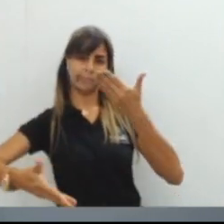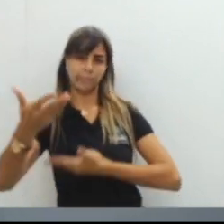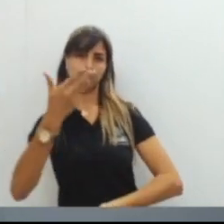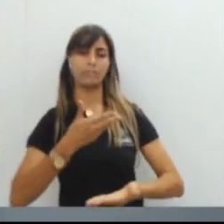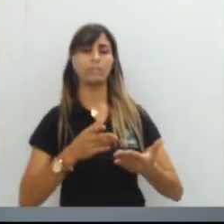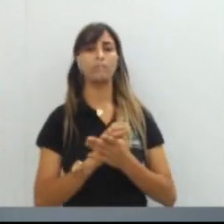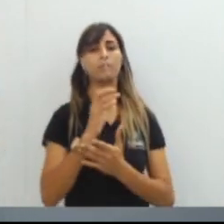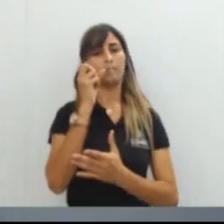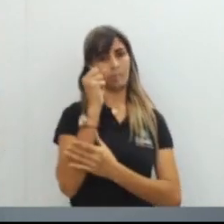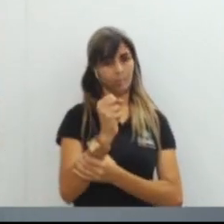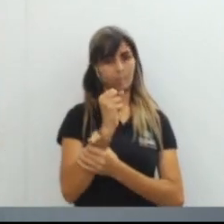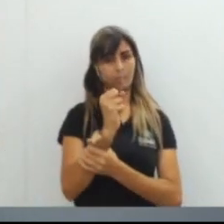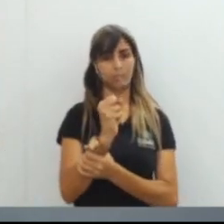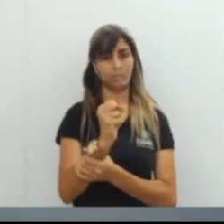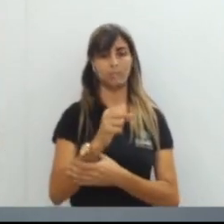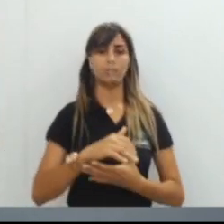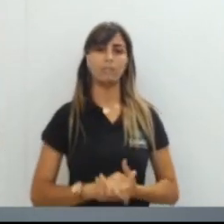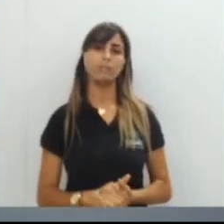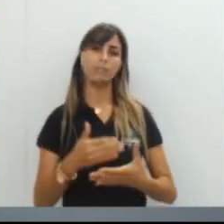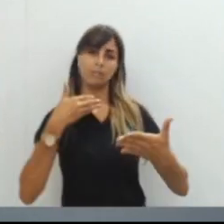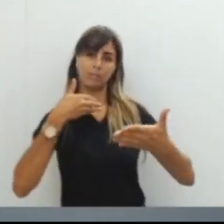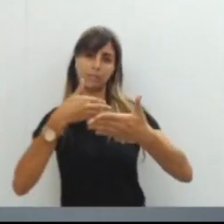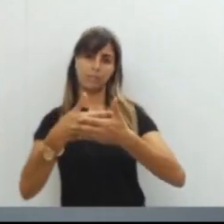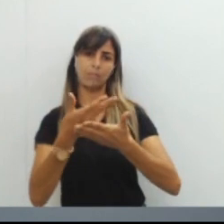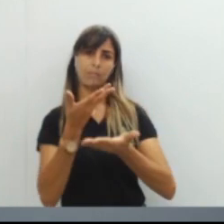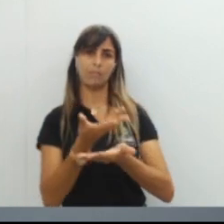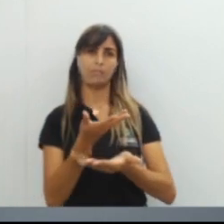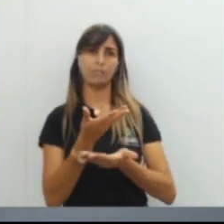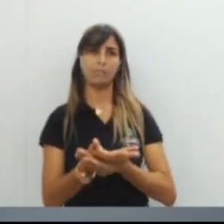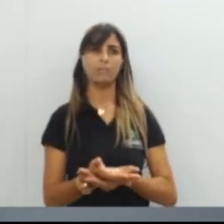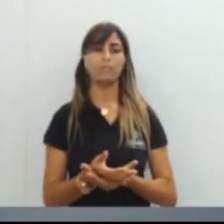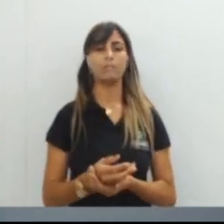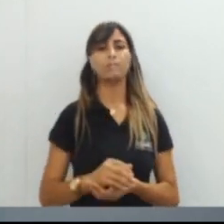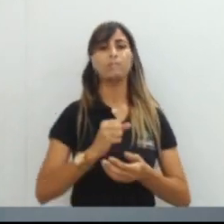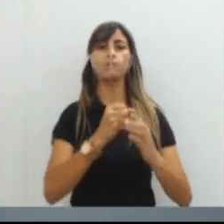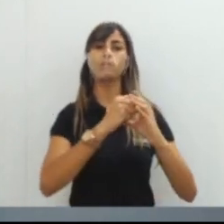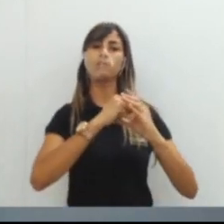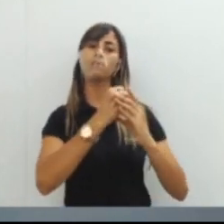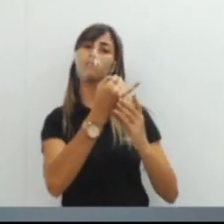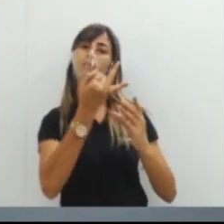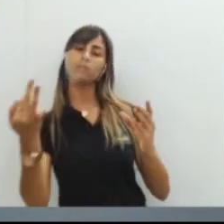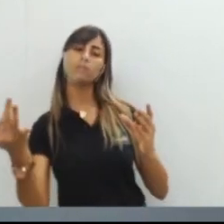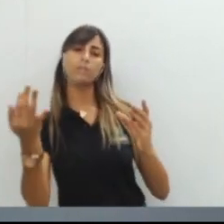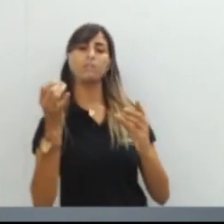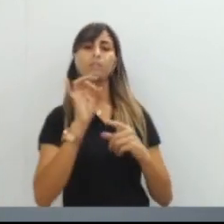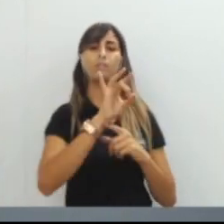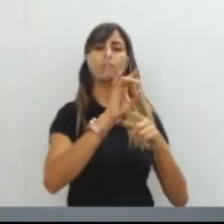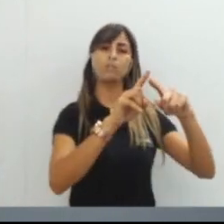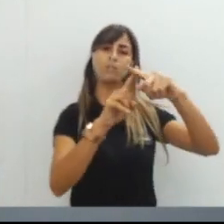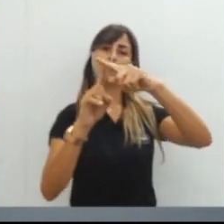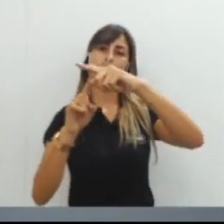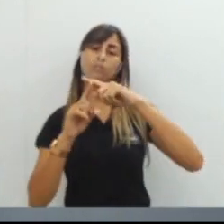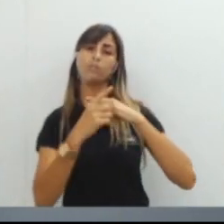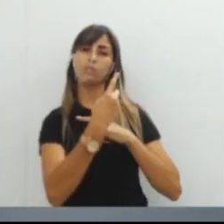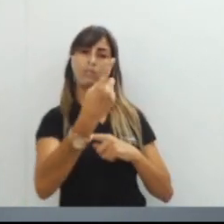a sustentabilidade. Então, na próxima aula, a gente vai estudar quais são os tipos de cada uma,